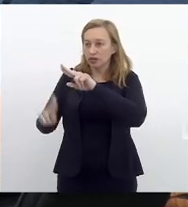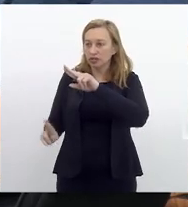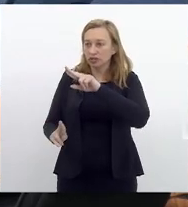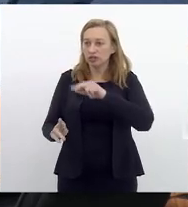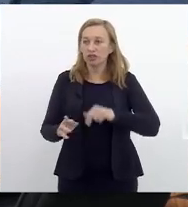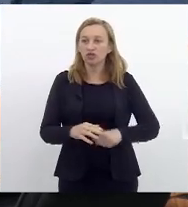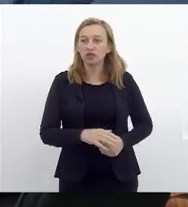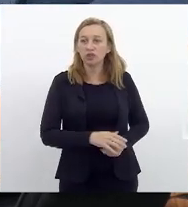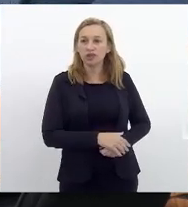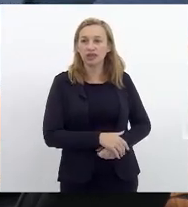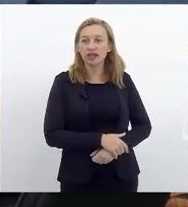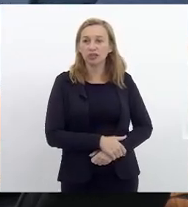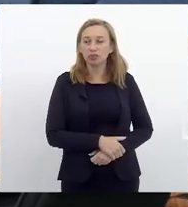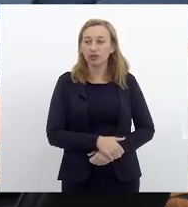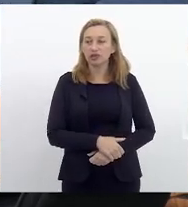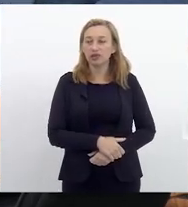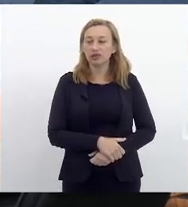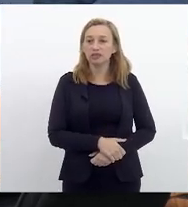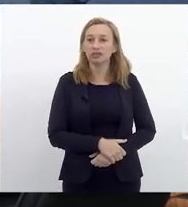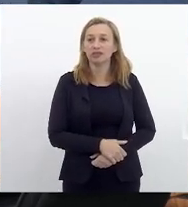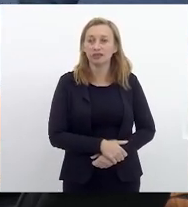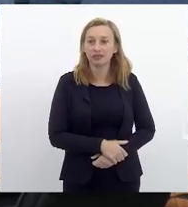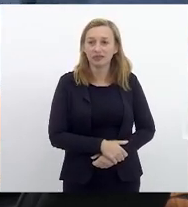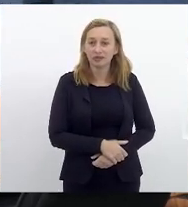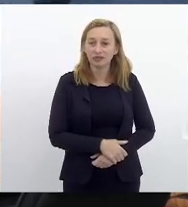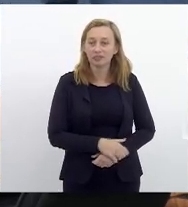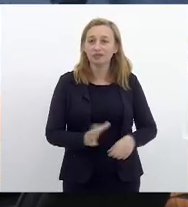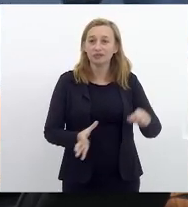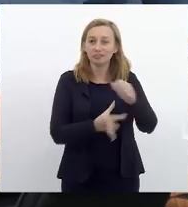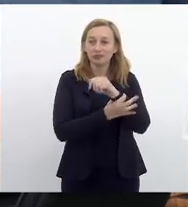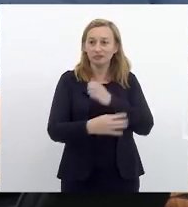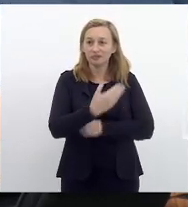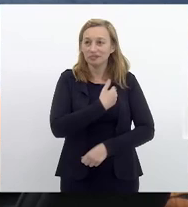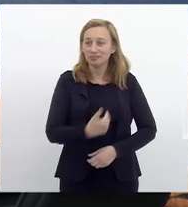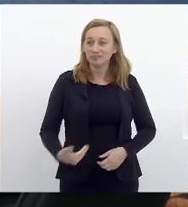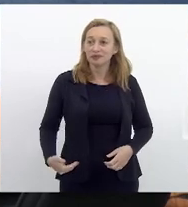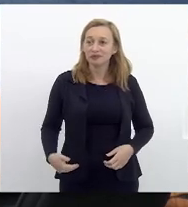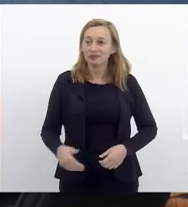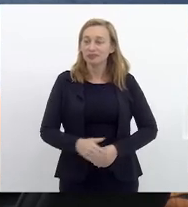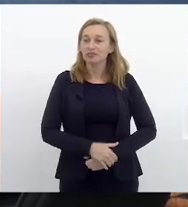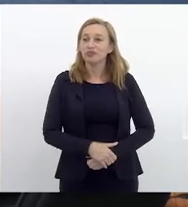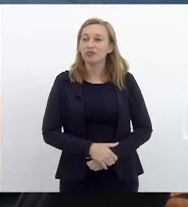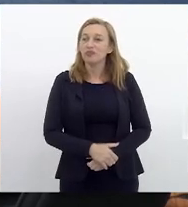né? Grupos que pesquisam a segurança pública,